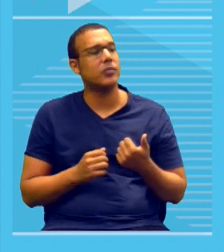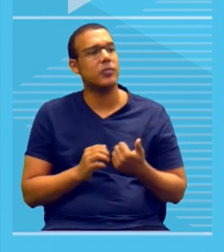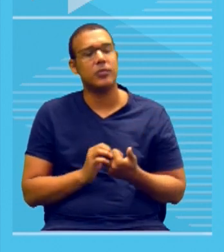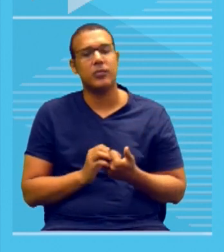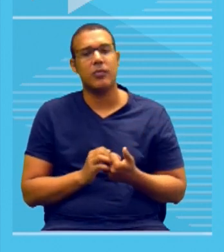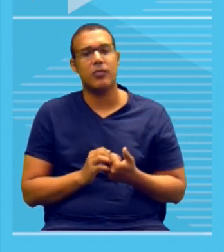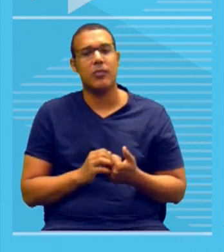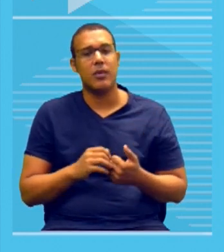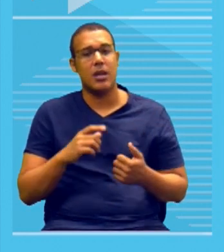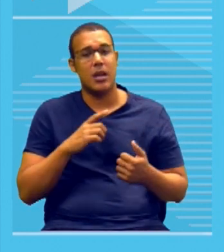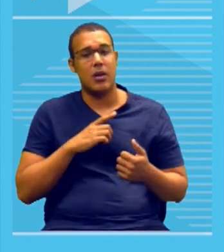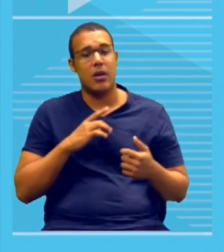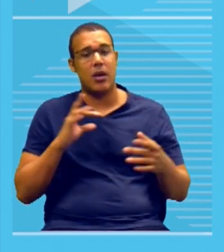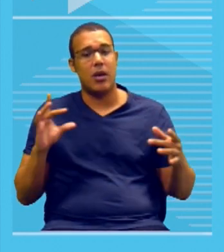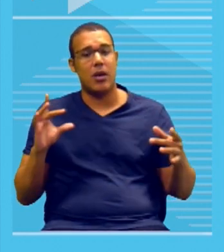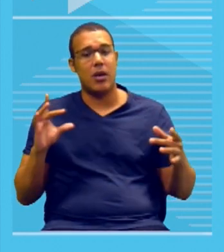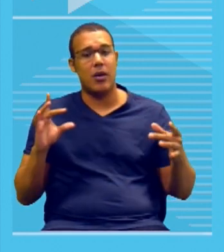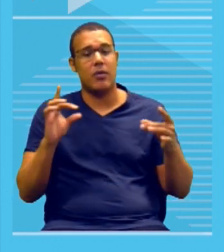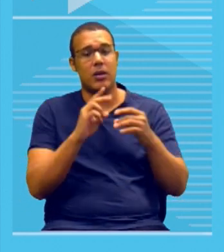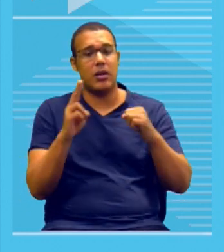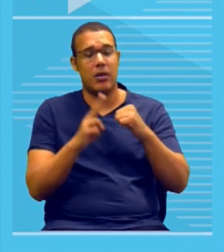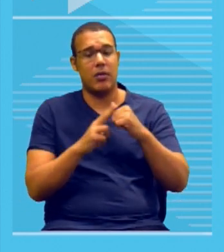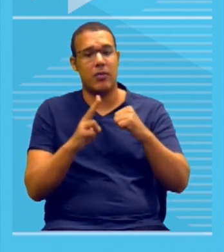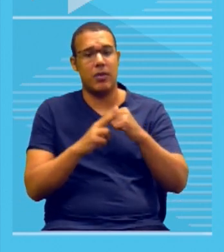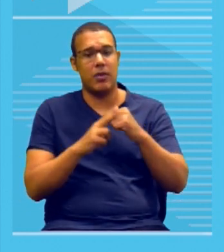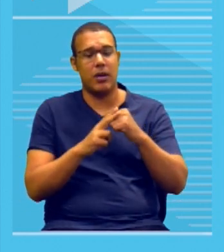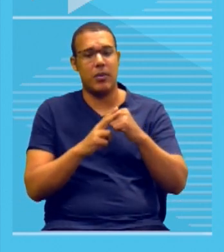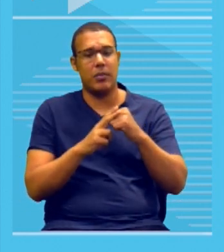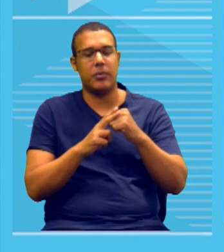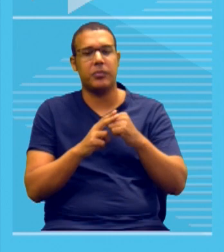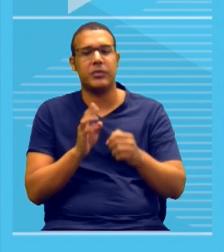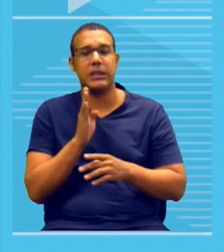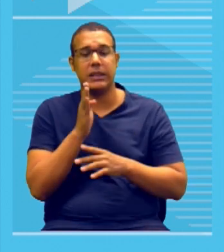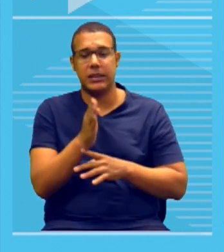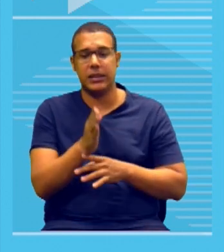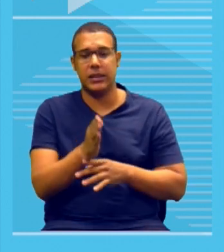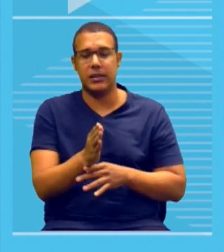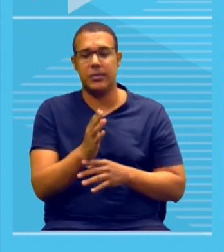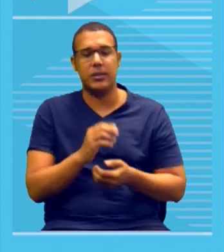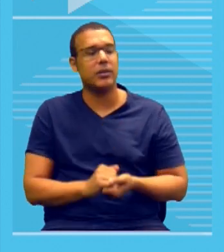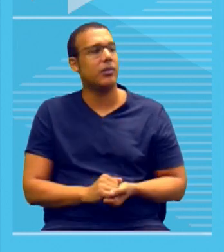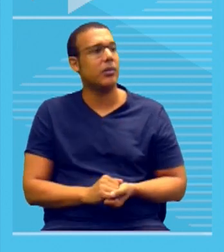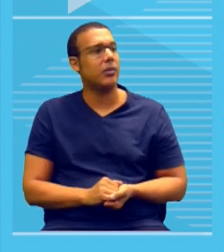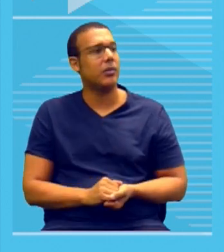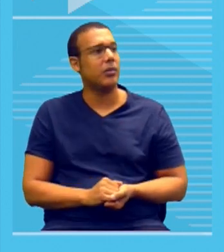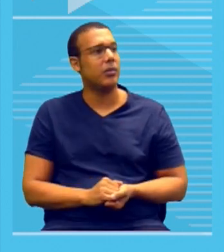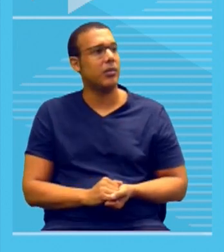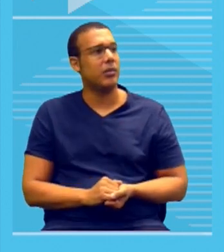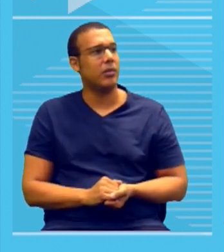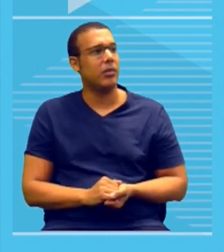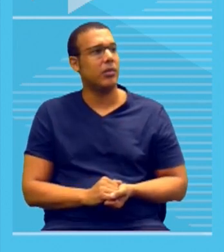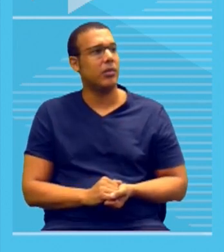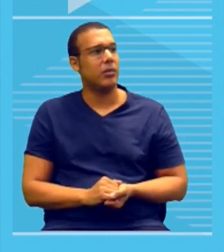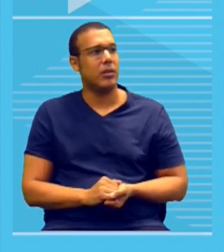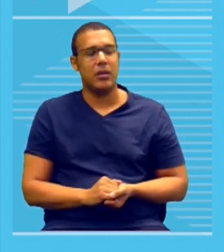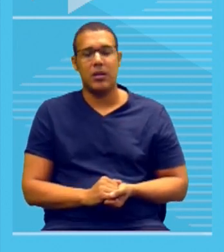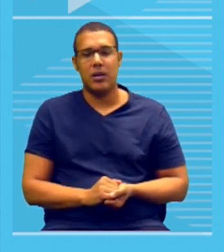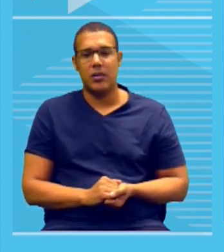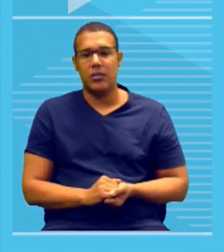se ligar a um verbo diretamente ou seja sem